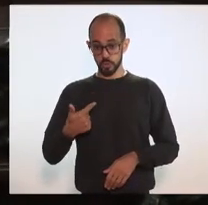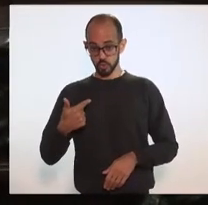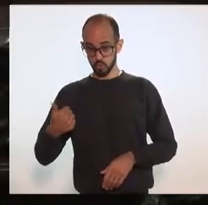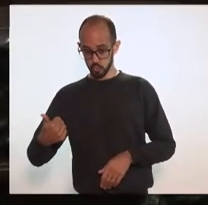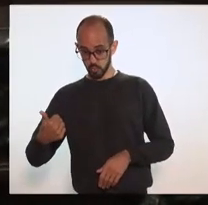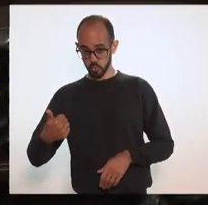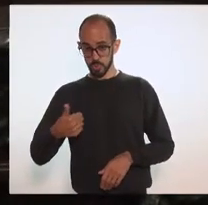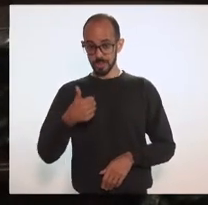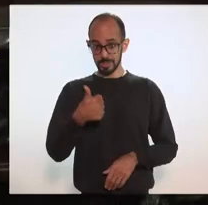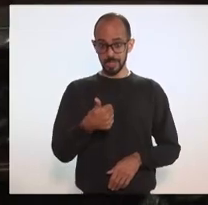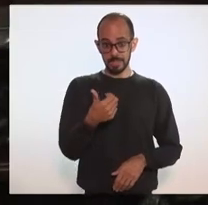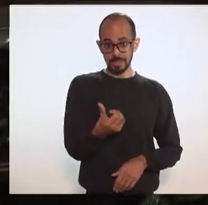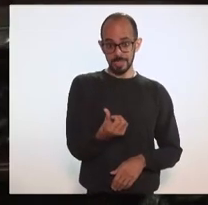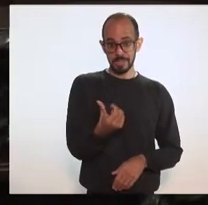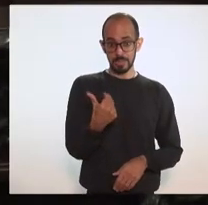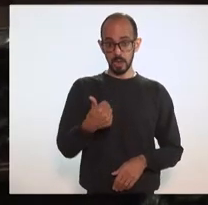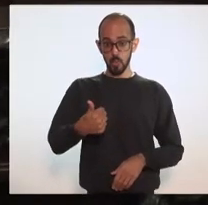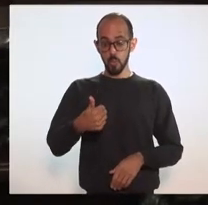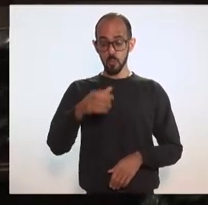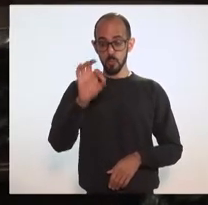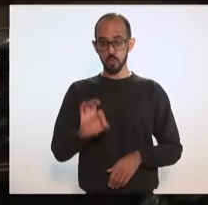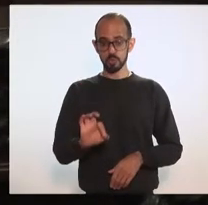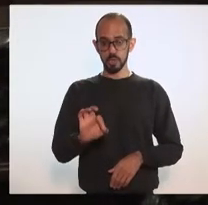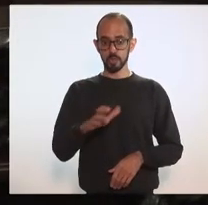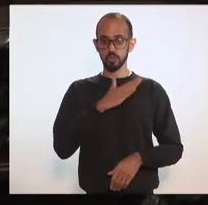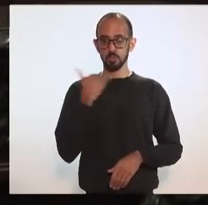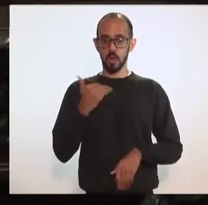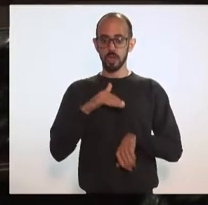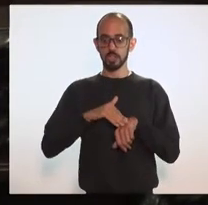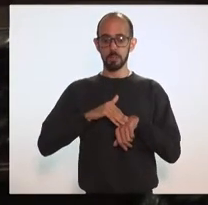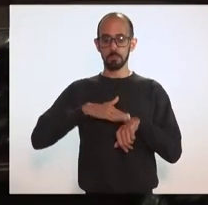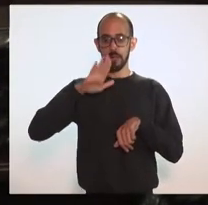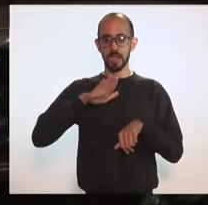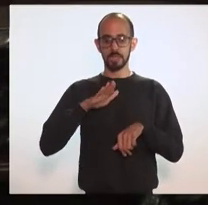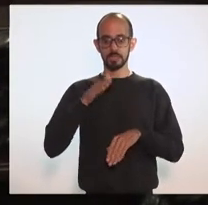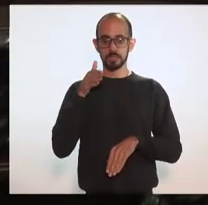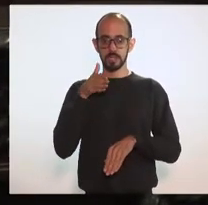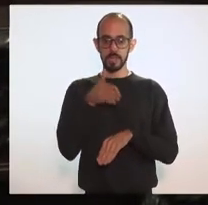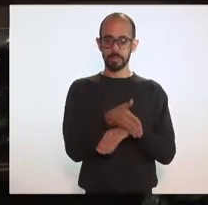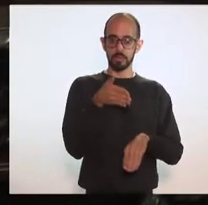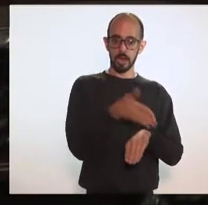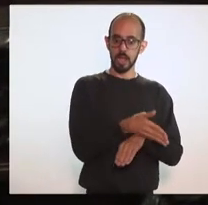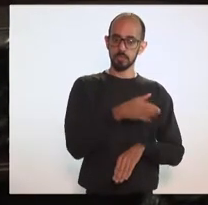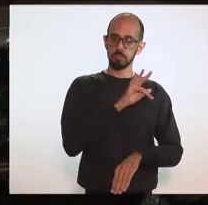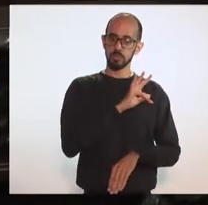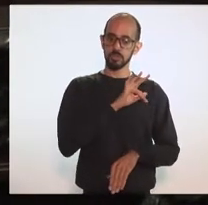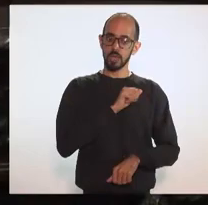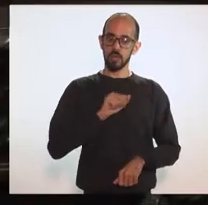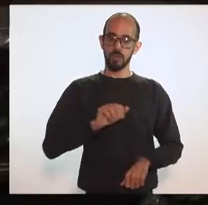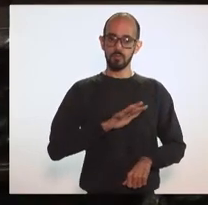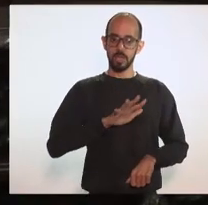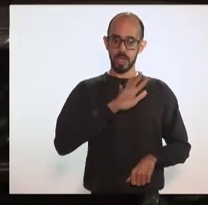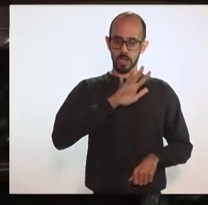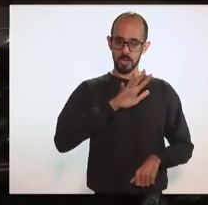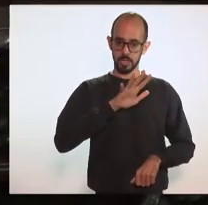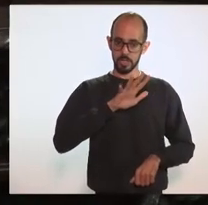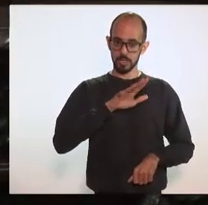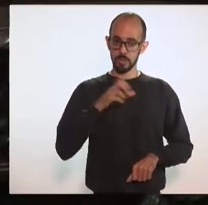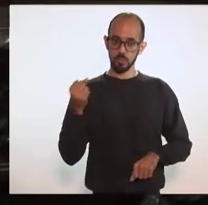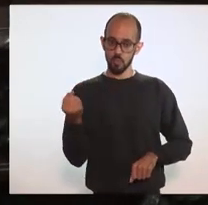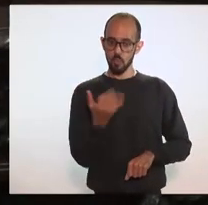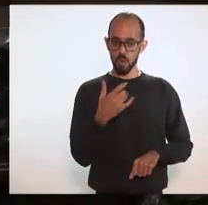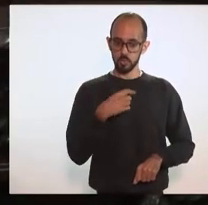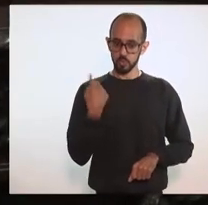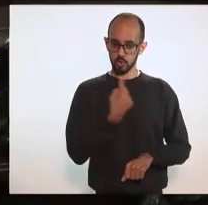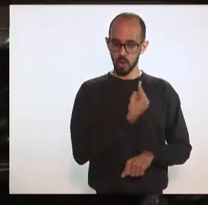por cento de mortes em operações policiais então quando a gente falava que